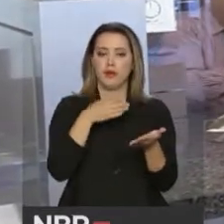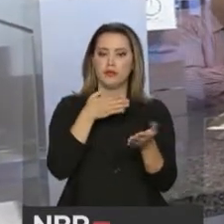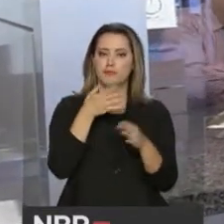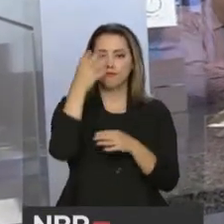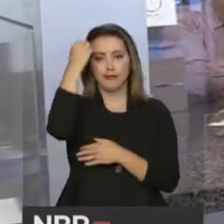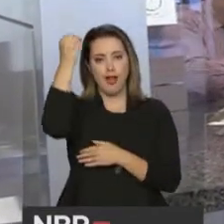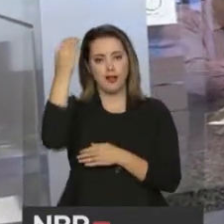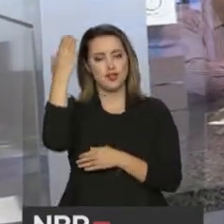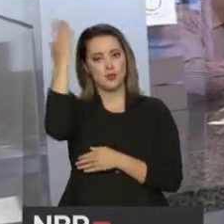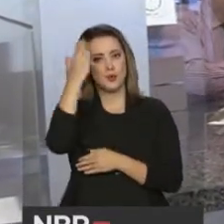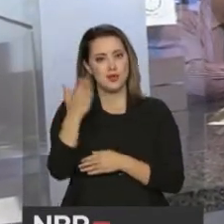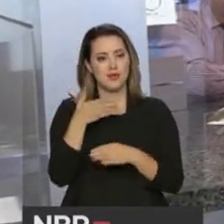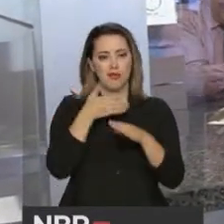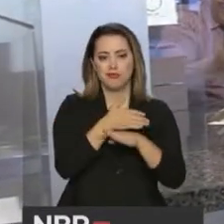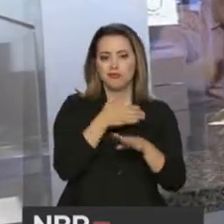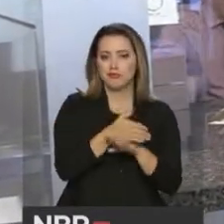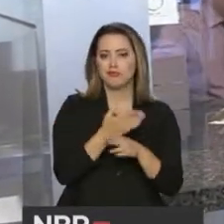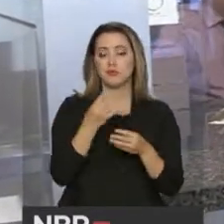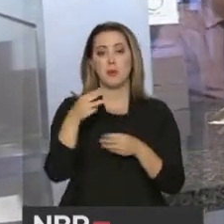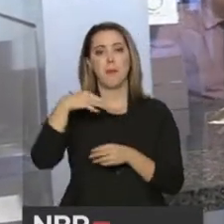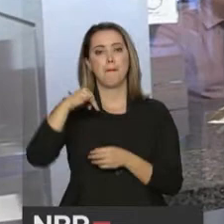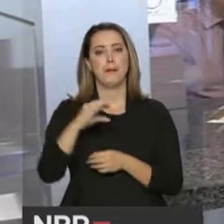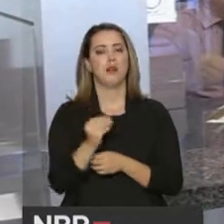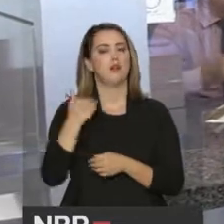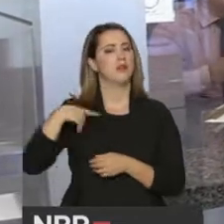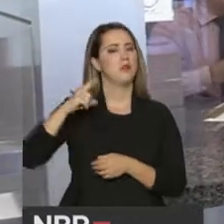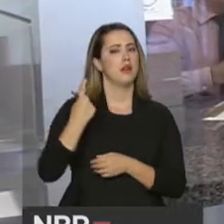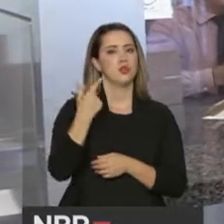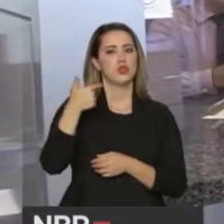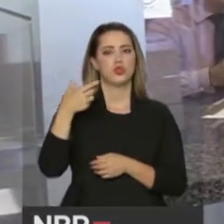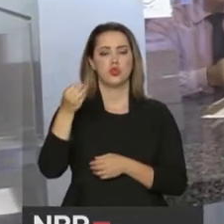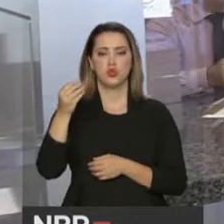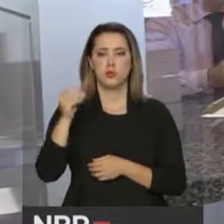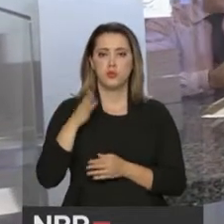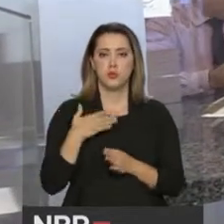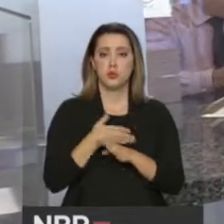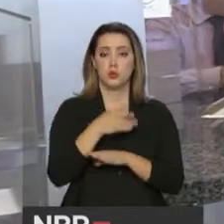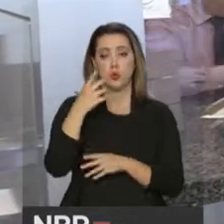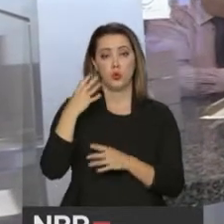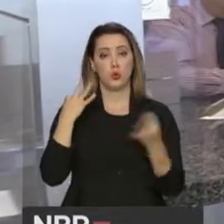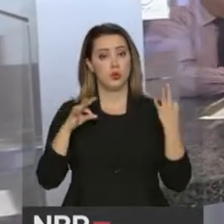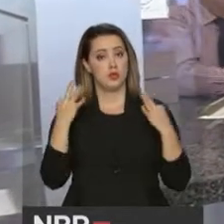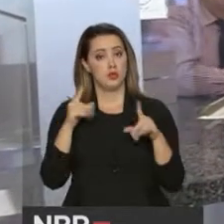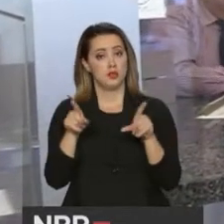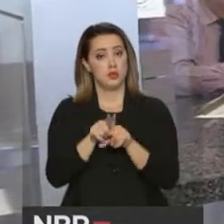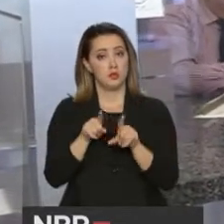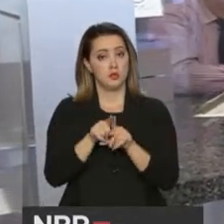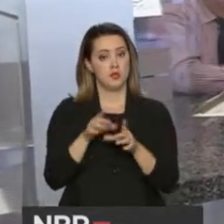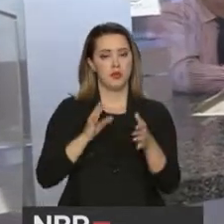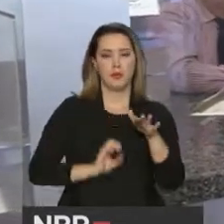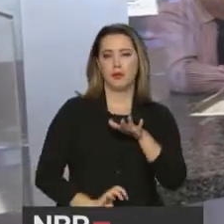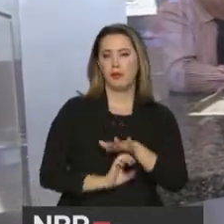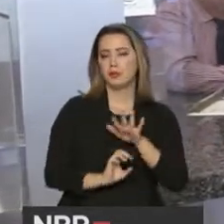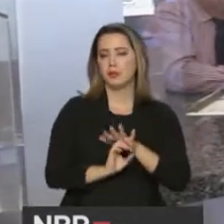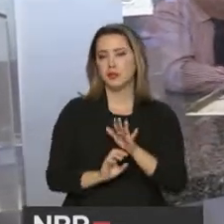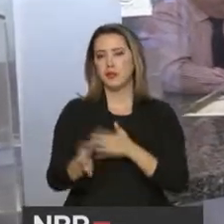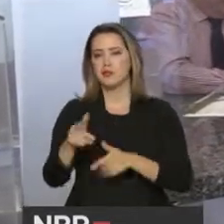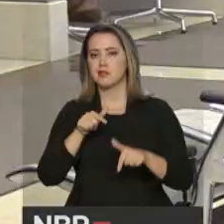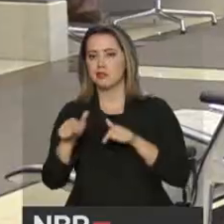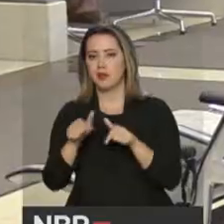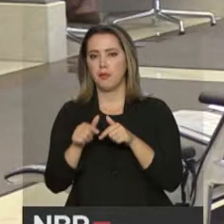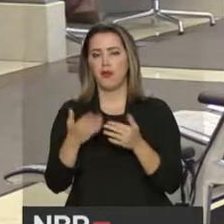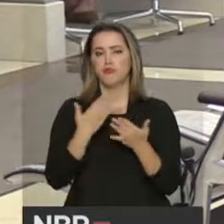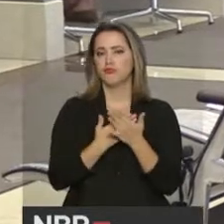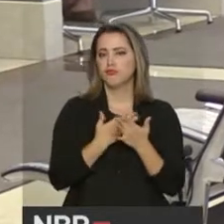viajar ao Brasil. Só em maio, foram mais de 1.200, tanto para turismo quanto para negócios, estudos ou